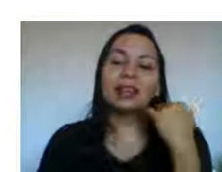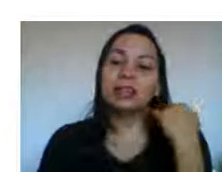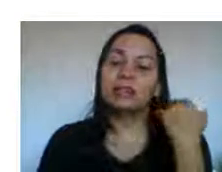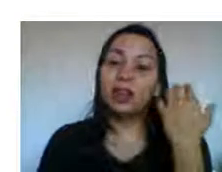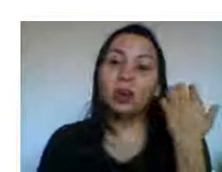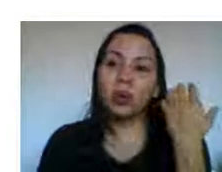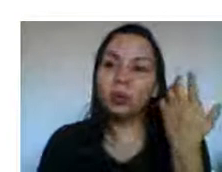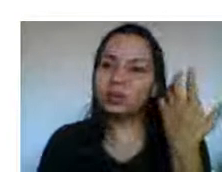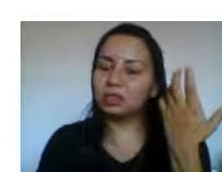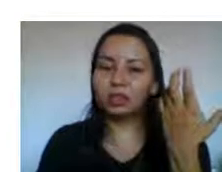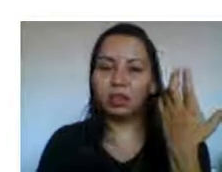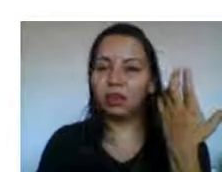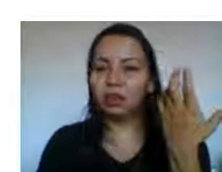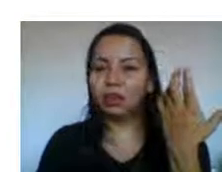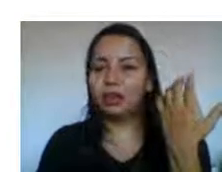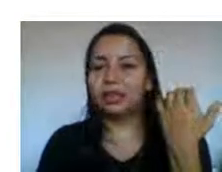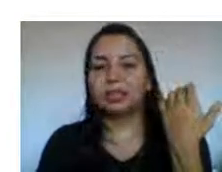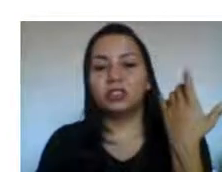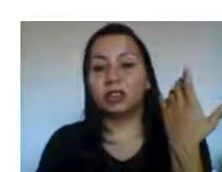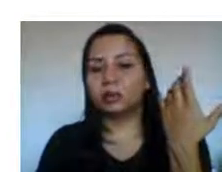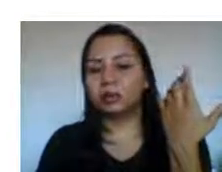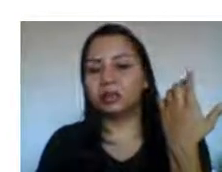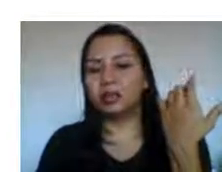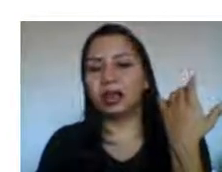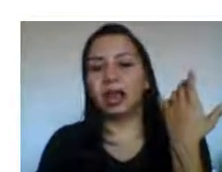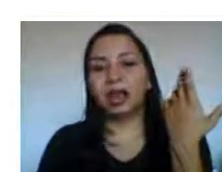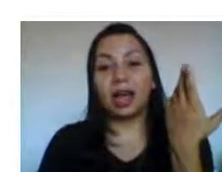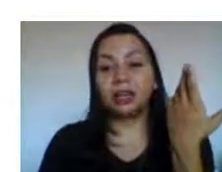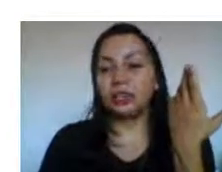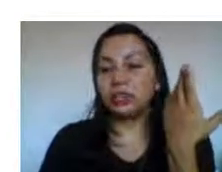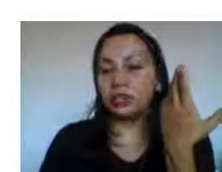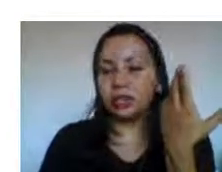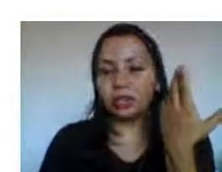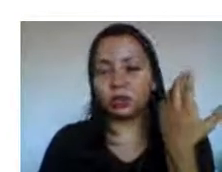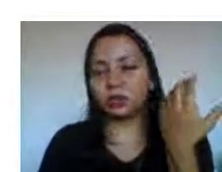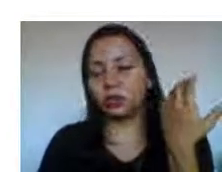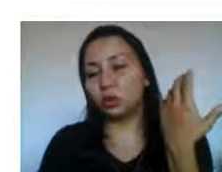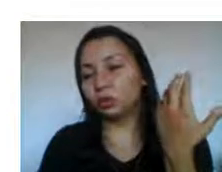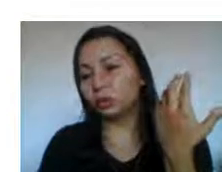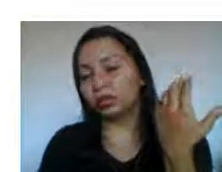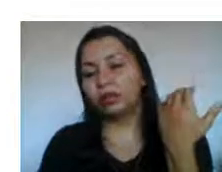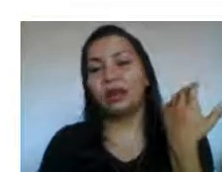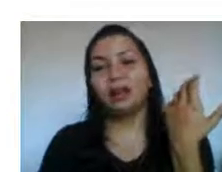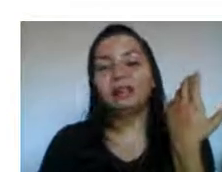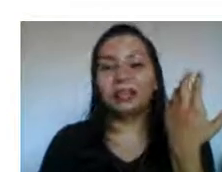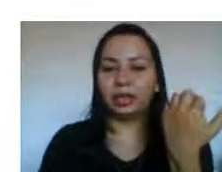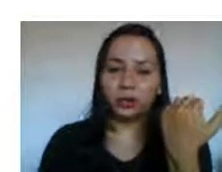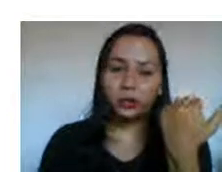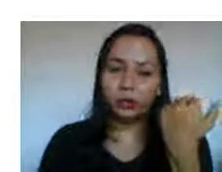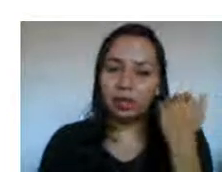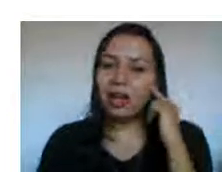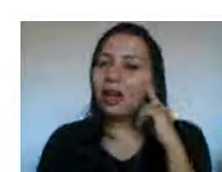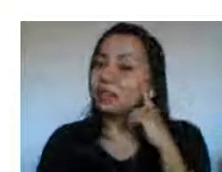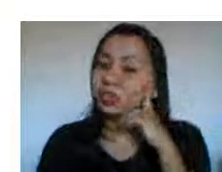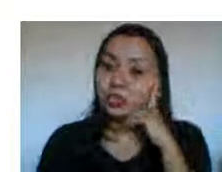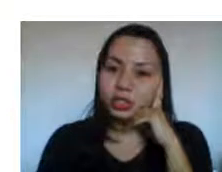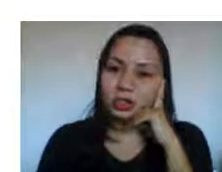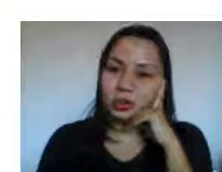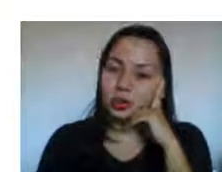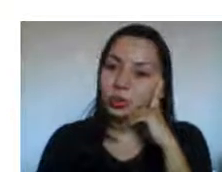áreas elas venham conseguir, digamos assim, a atingir a sua estrutura anterior,